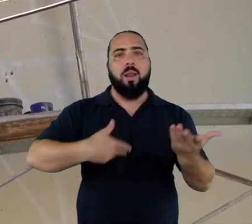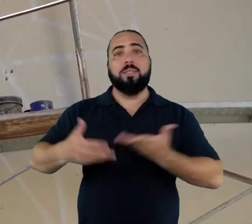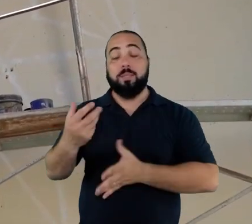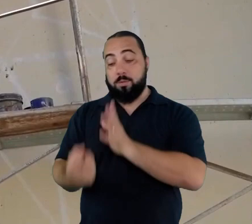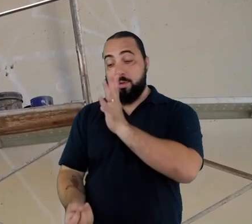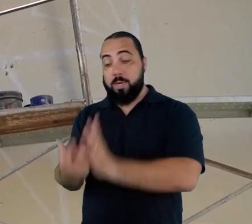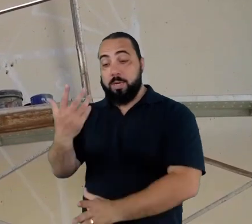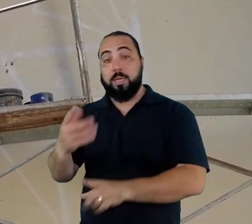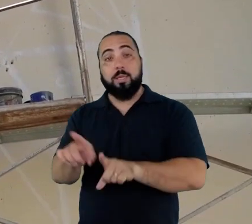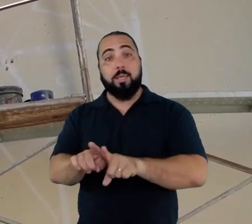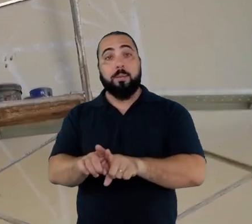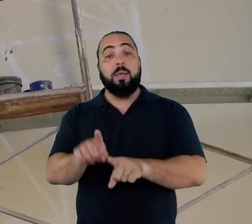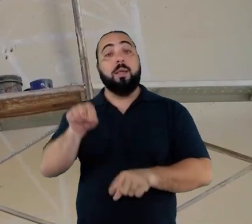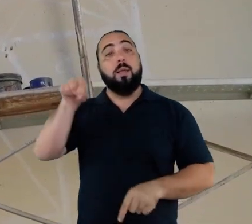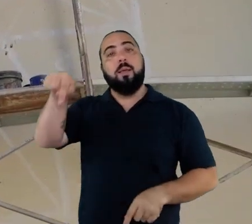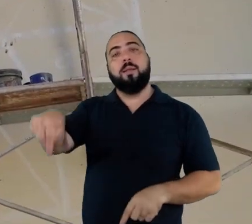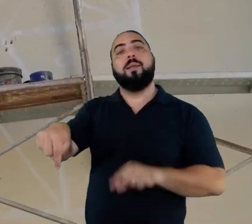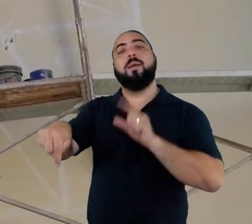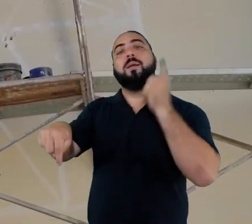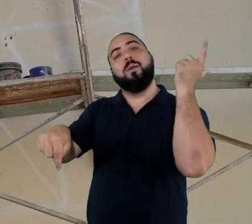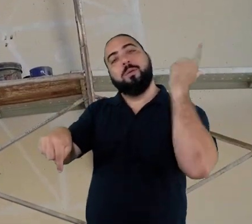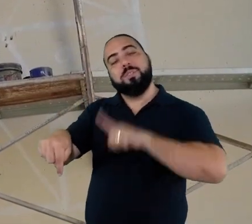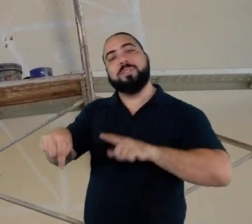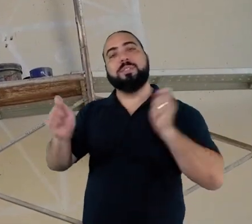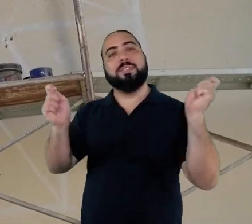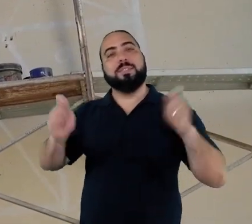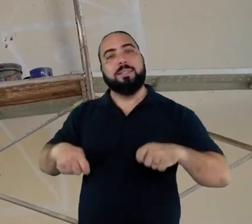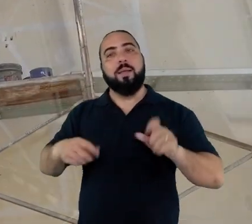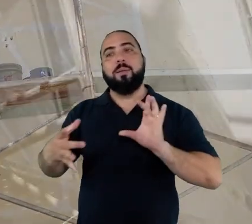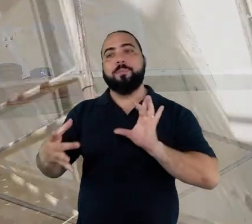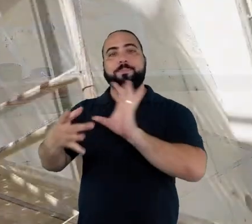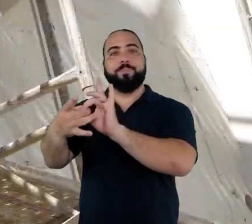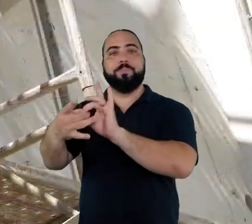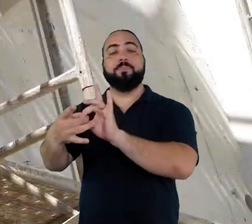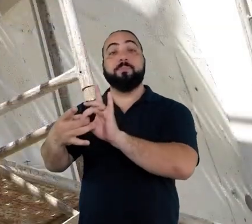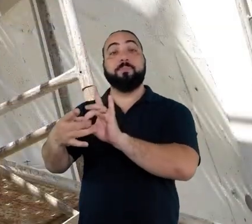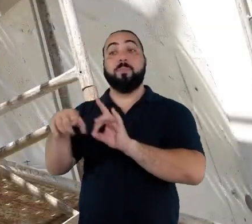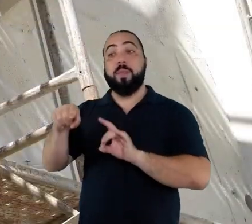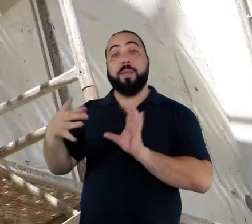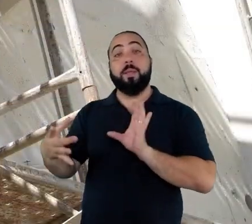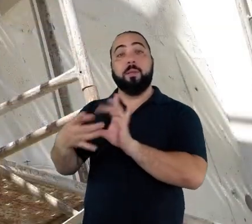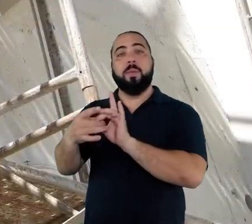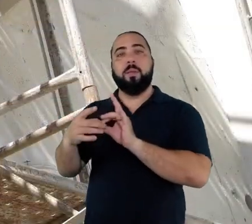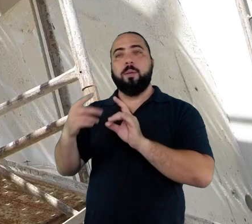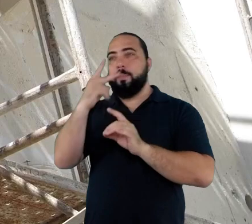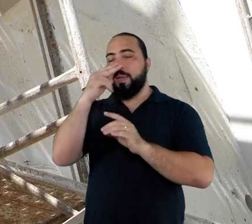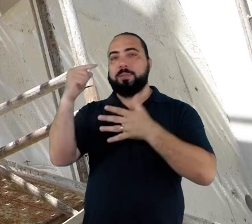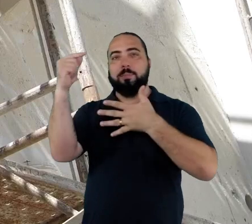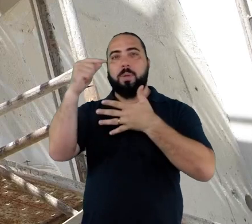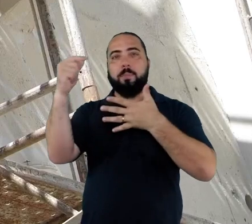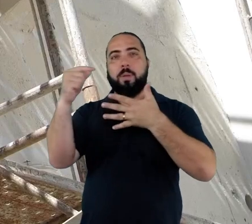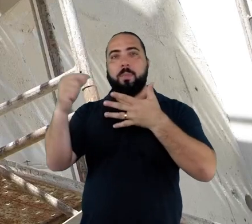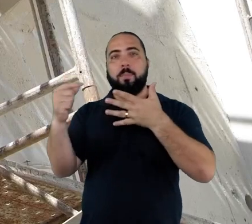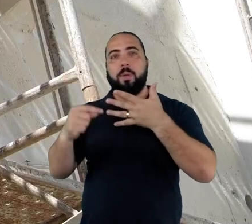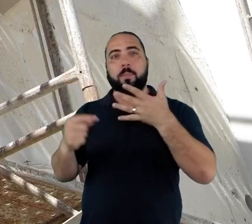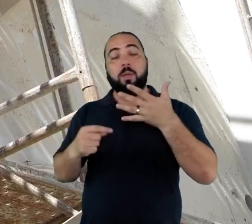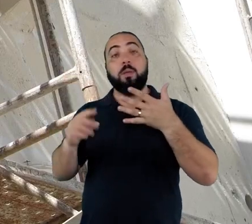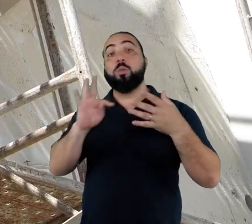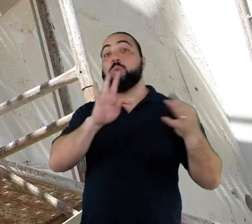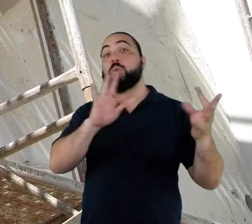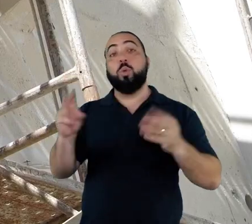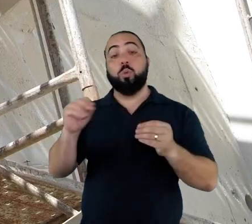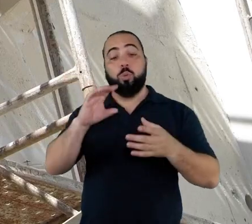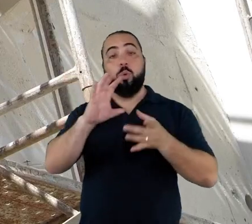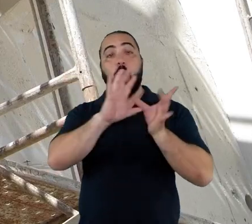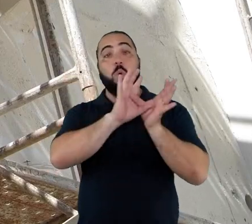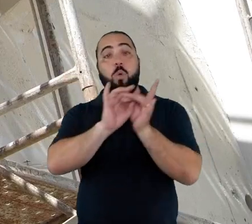relações que se criam e ali eles conseguem ter uma ligação, né? Ali eu ligo um pouco os pontos e todo esse